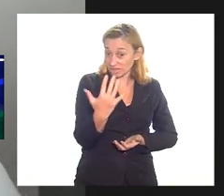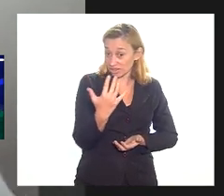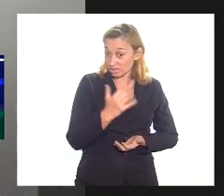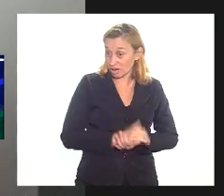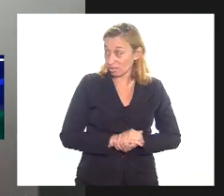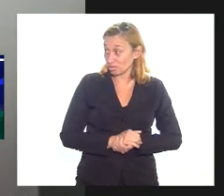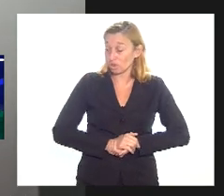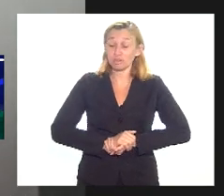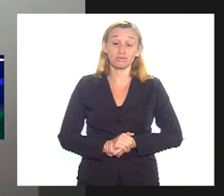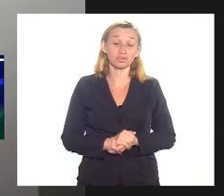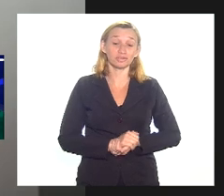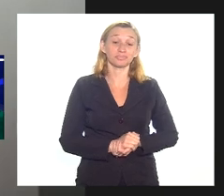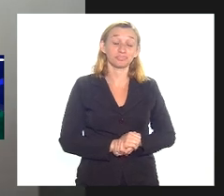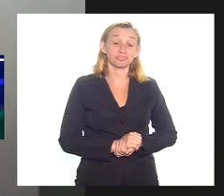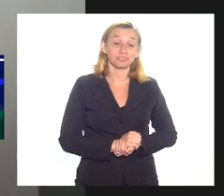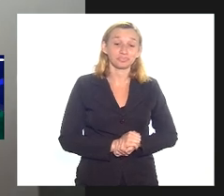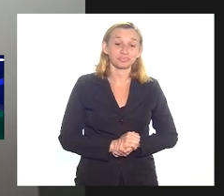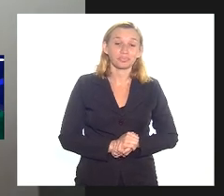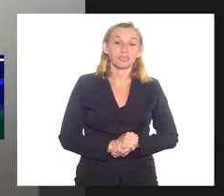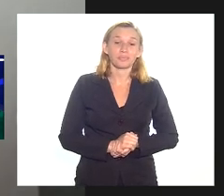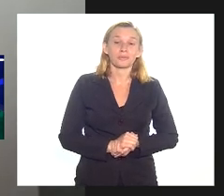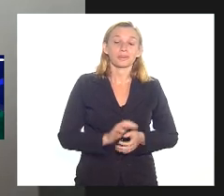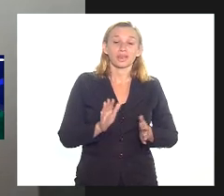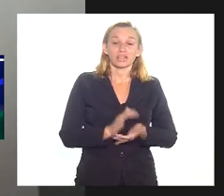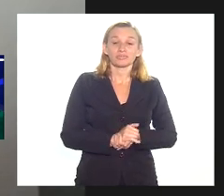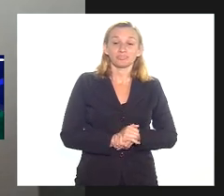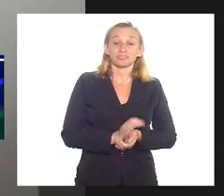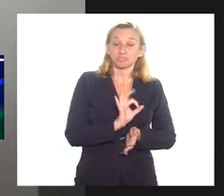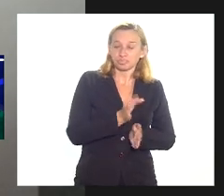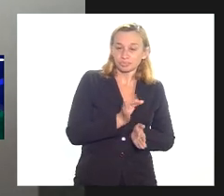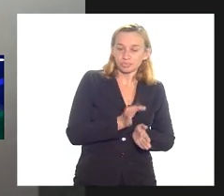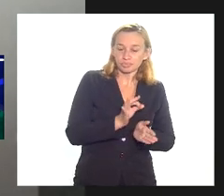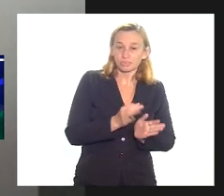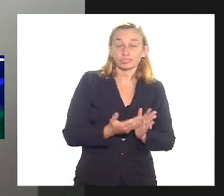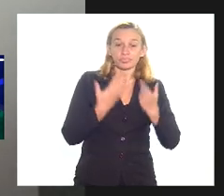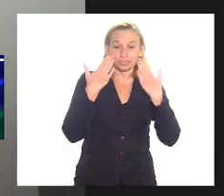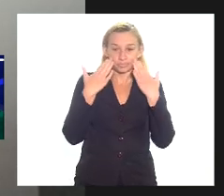Então, ter o ISP regularmente apresentando